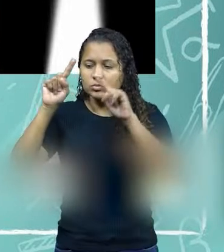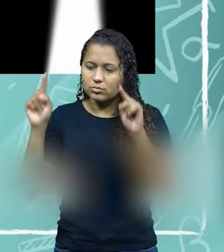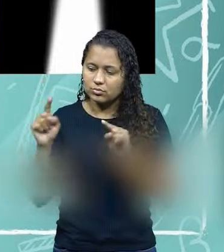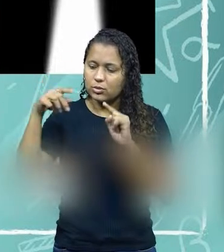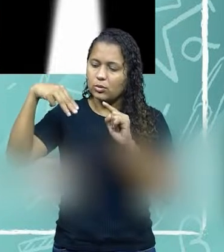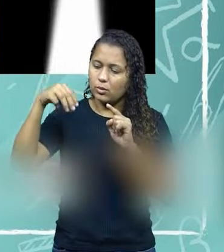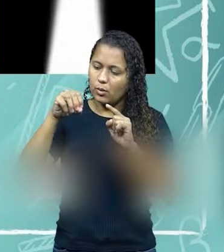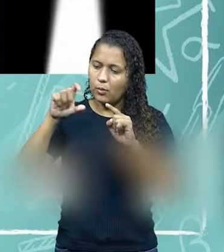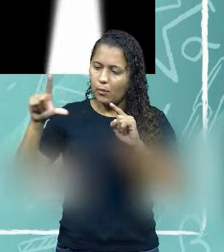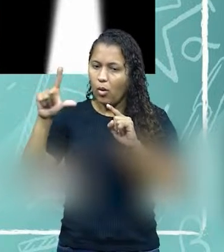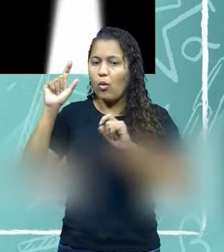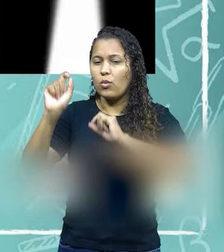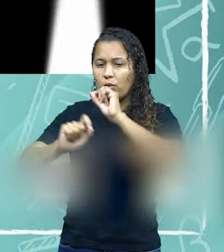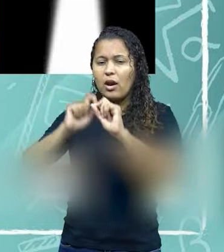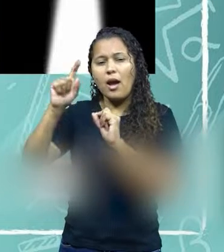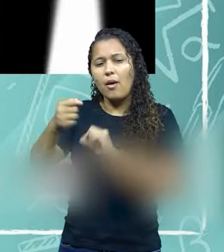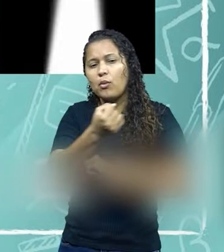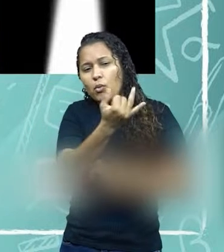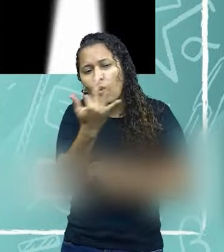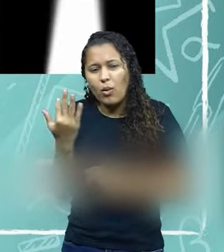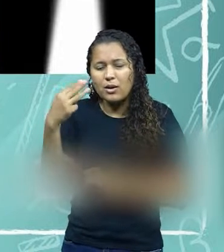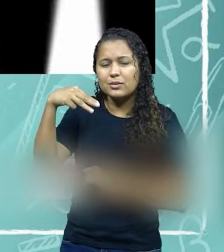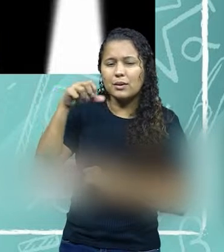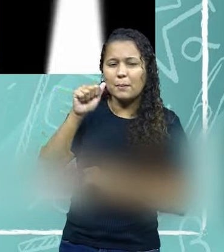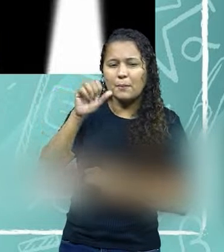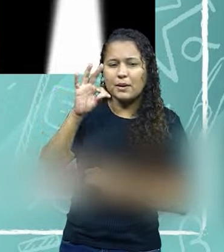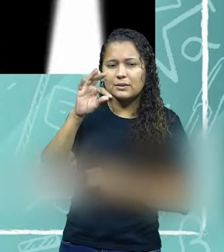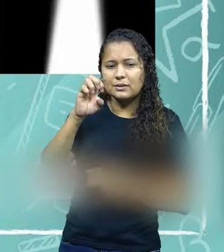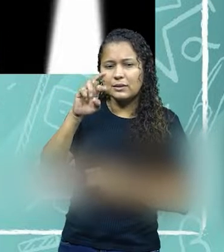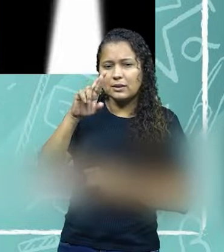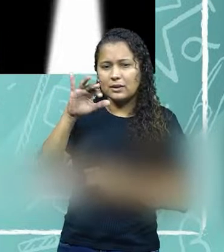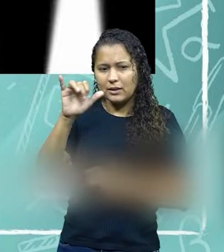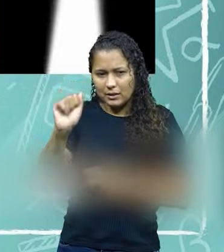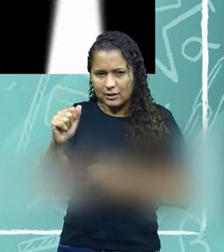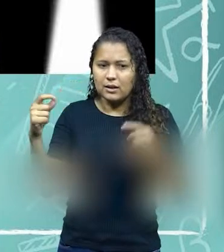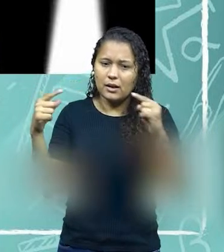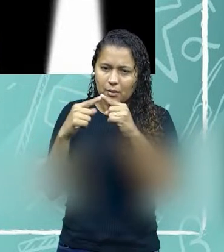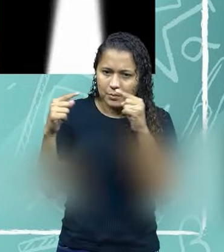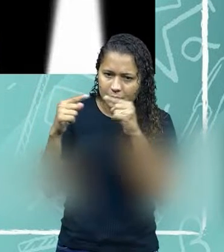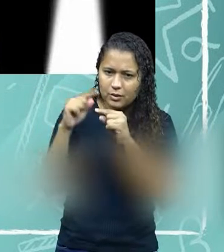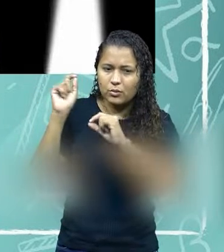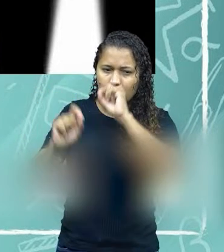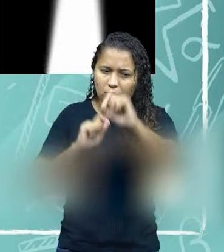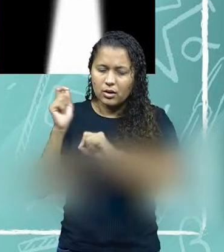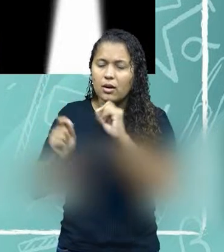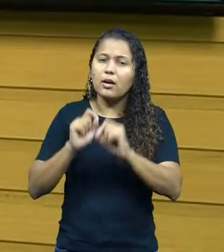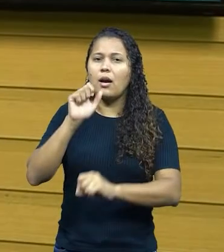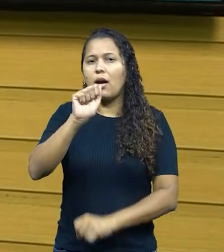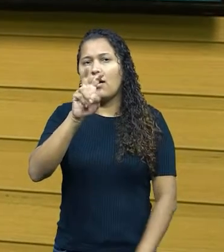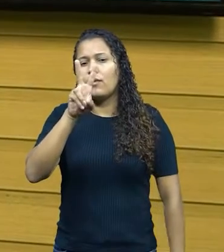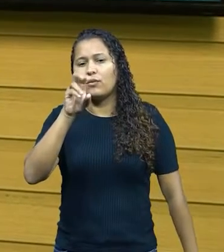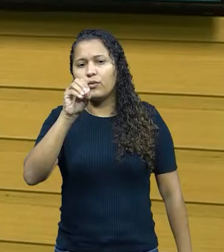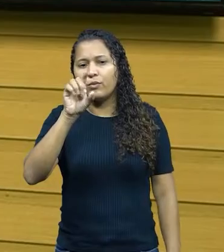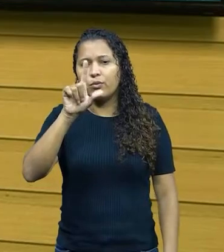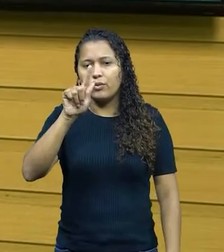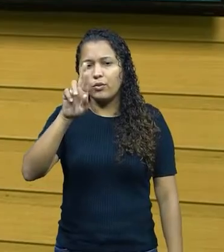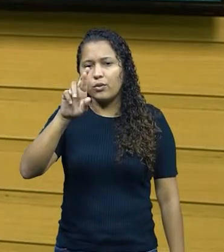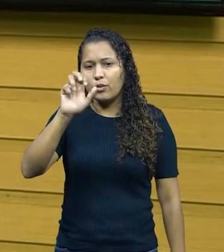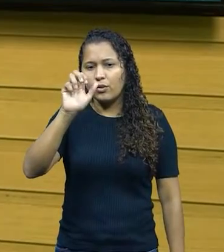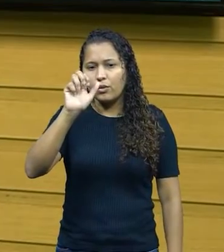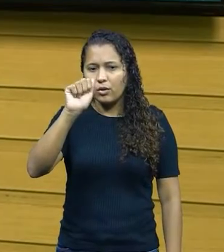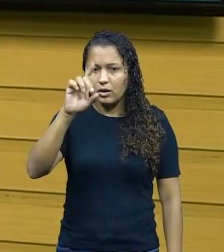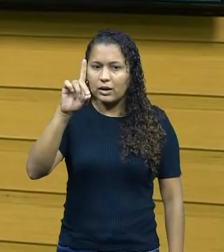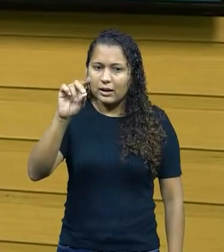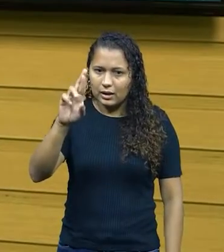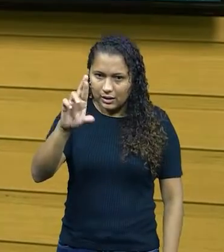de matéria expressa em termos da constante de Avogadro. Ele vai nos dizer quantos